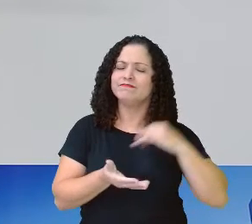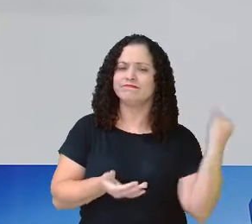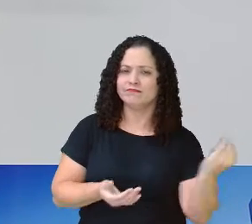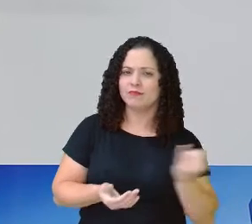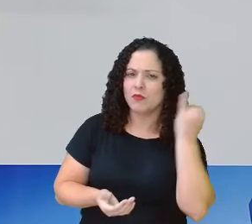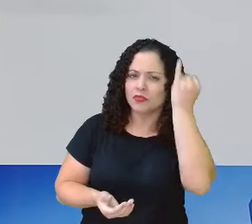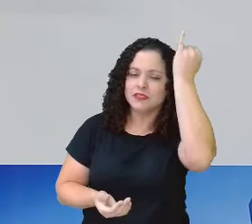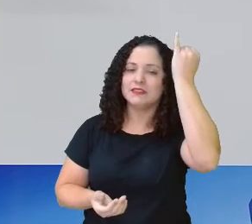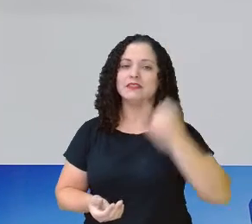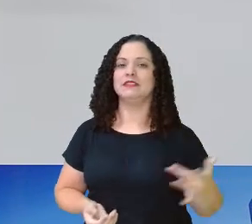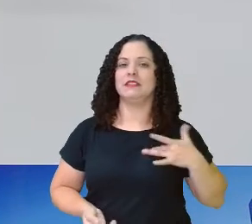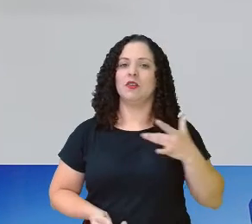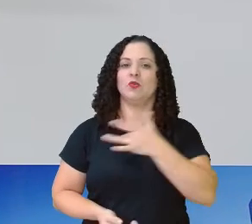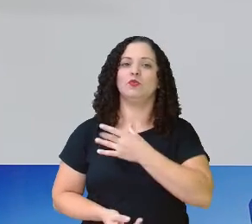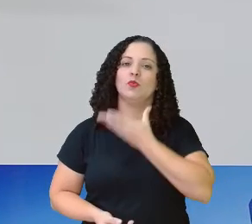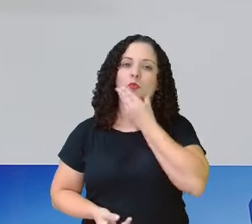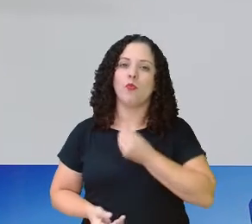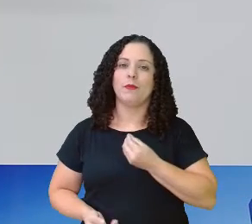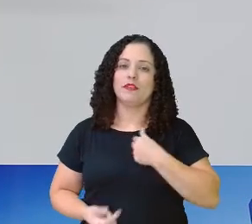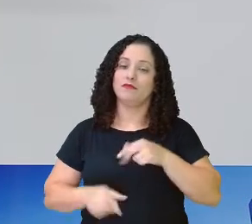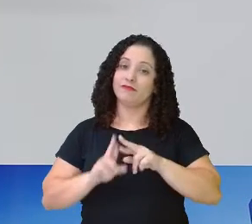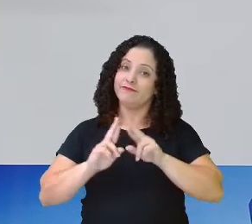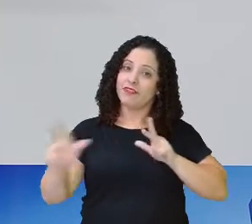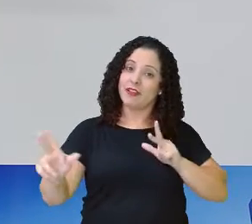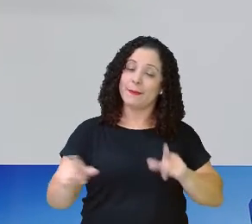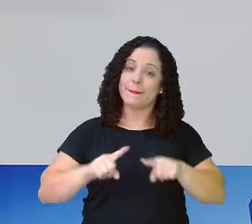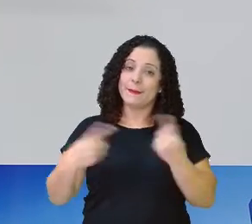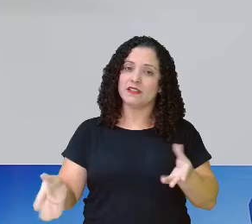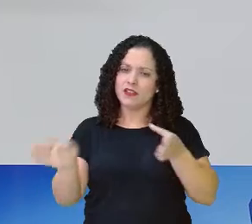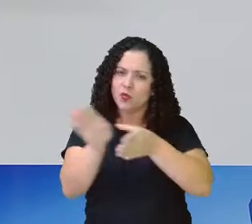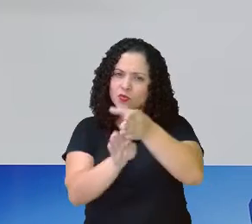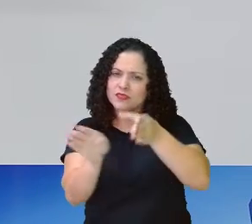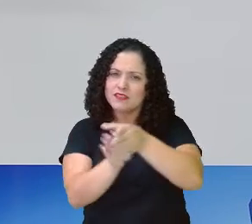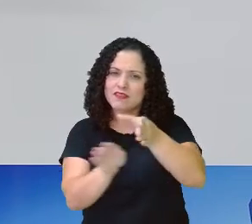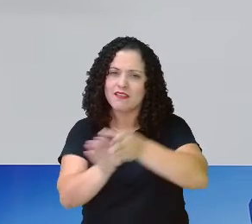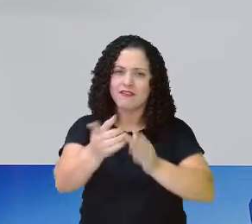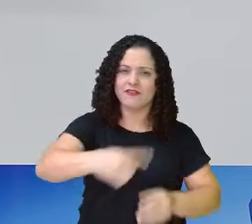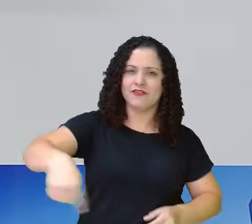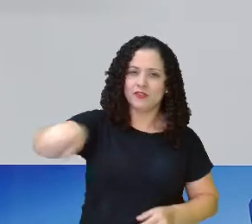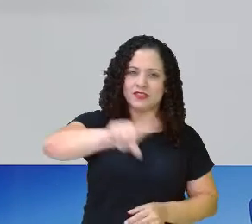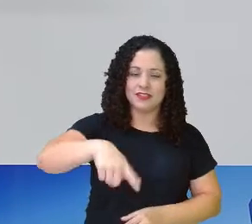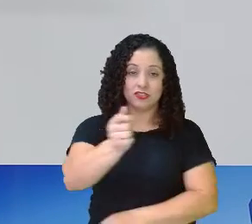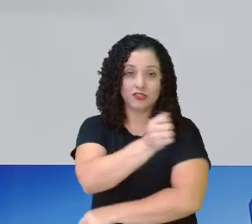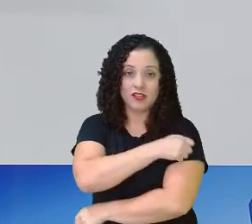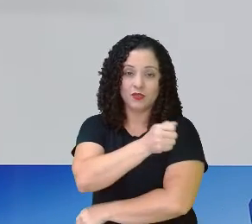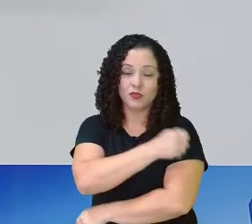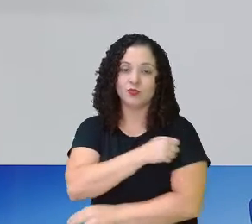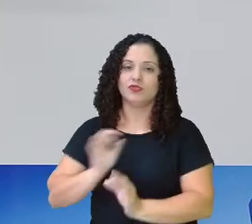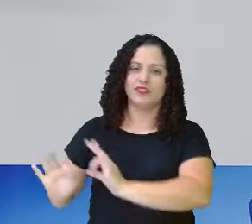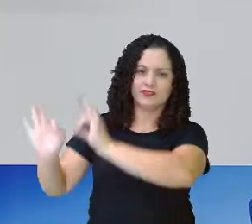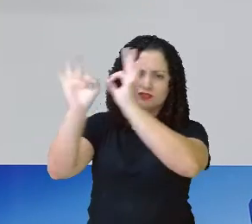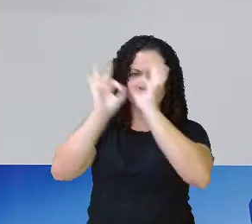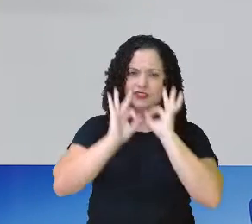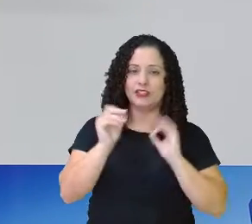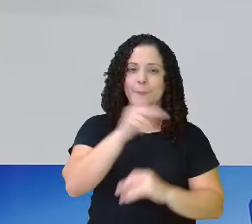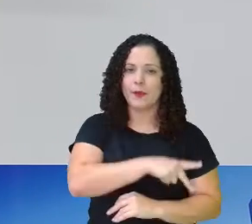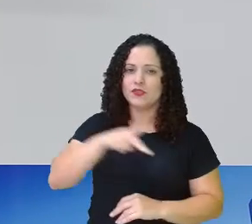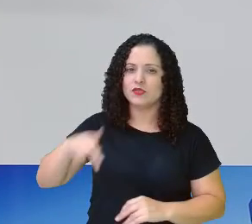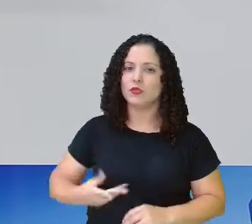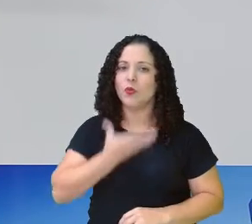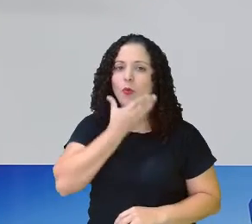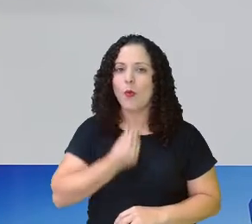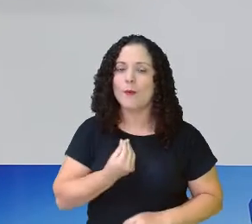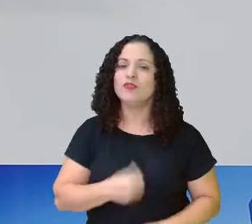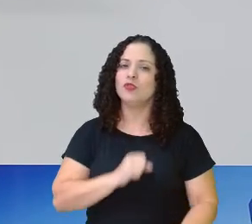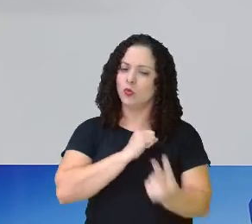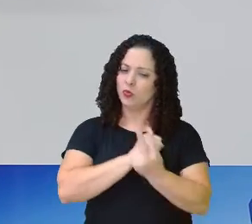mesmo eu não sendo homem, quero assim alertar vocês, estudantes, que estão assistindo, nossos alunos ou alguns professores, para ter esse